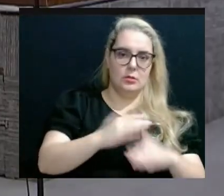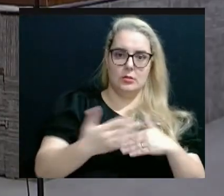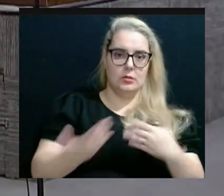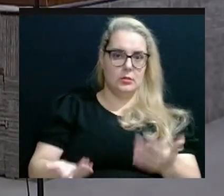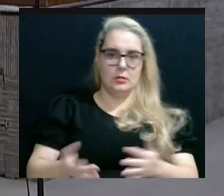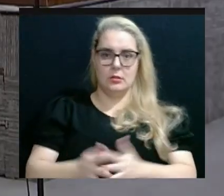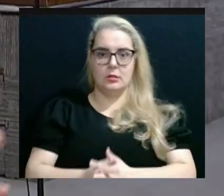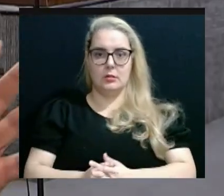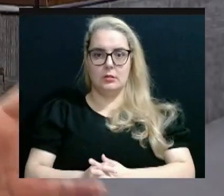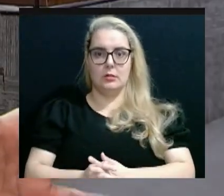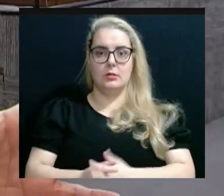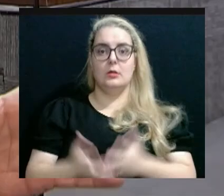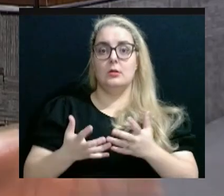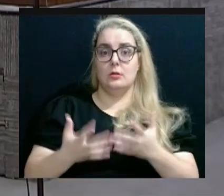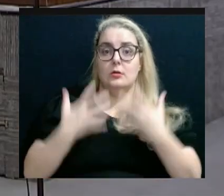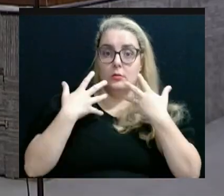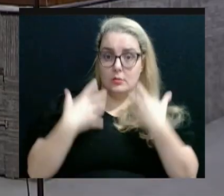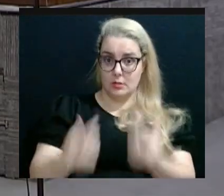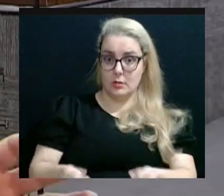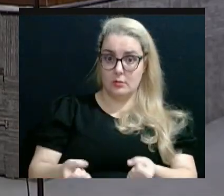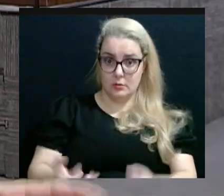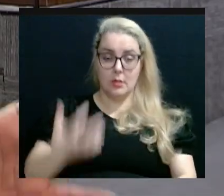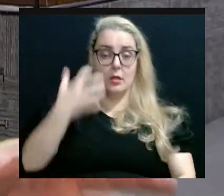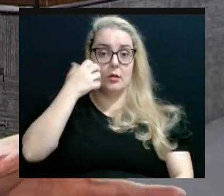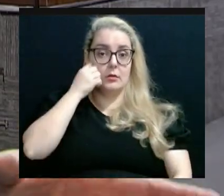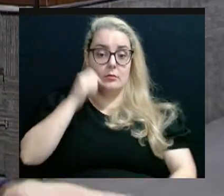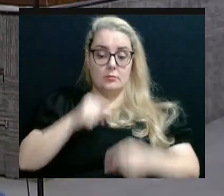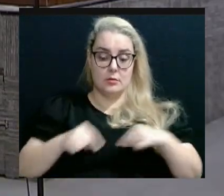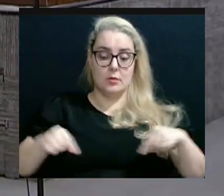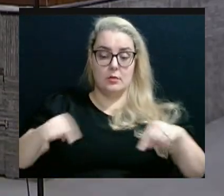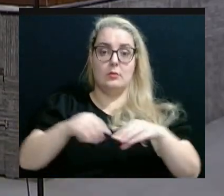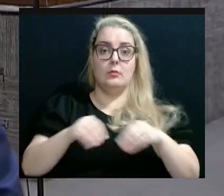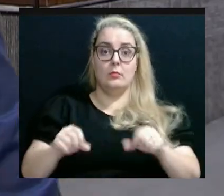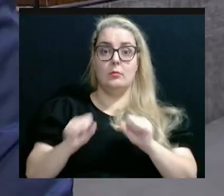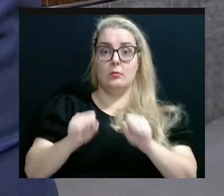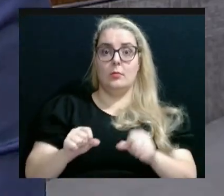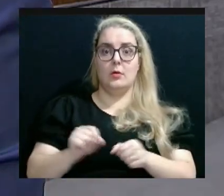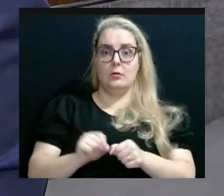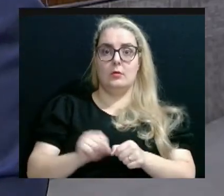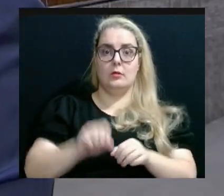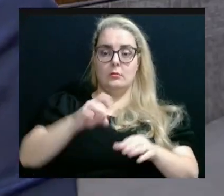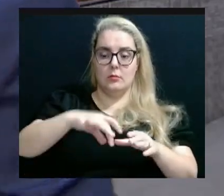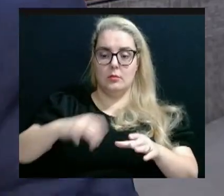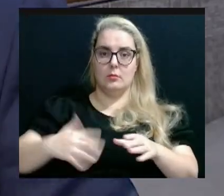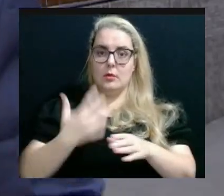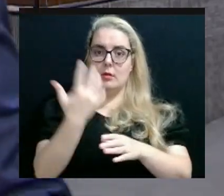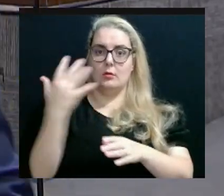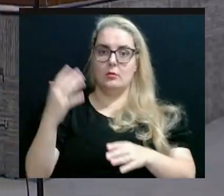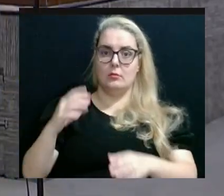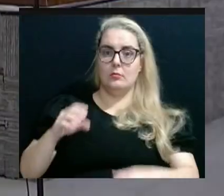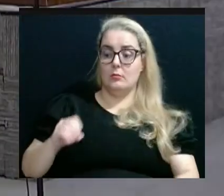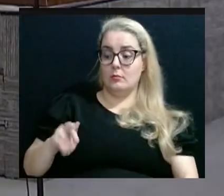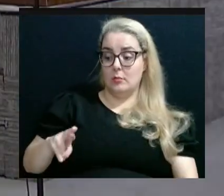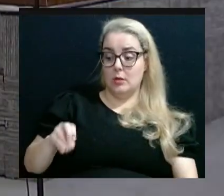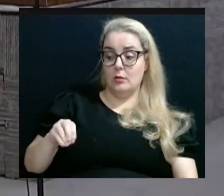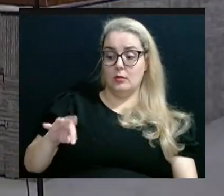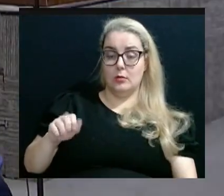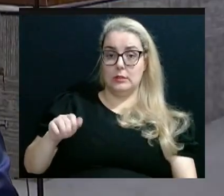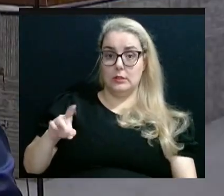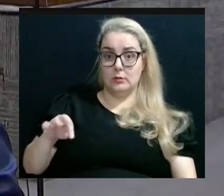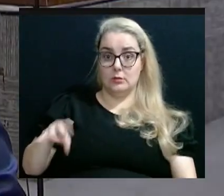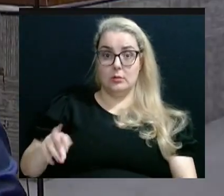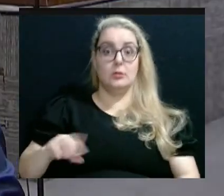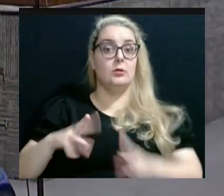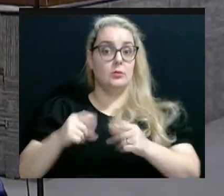quero adotar um determinado terreno que eu possa ali fazer um plantio de árvore, uma rotatória também. Tudo isso é feito junto